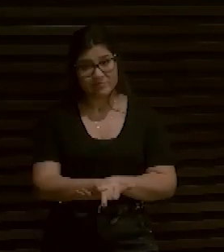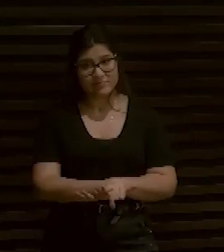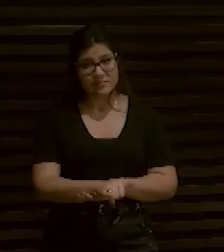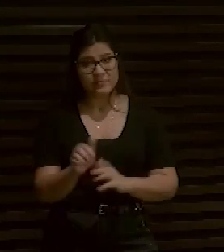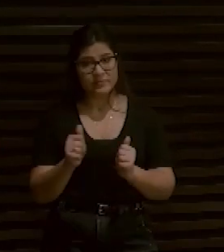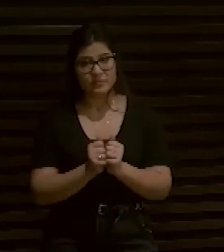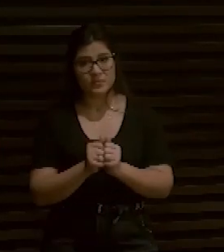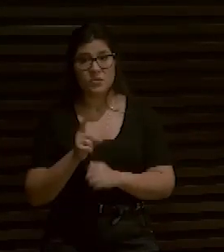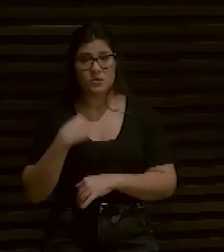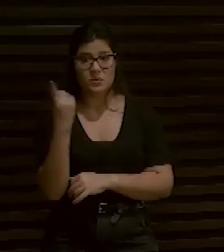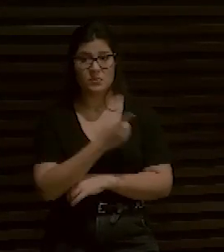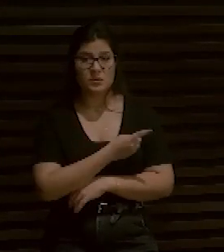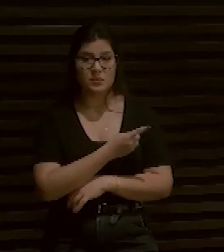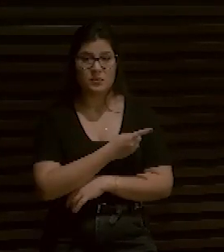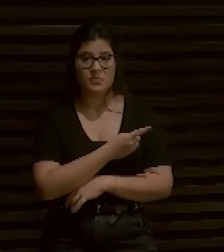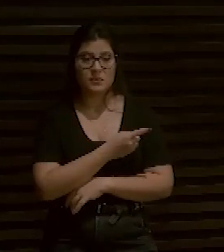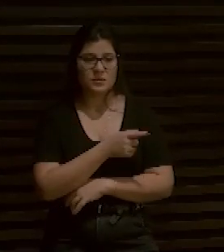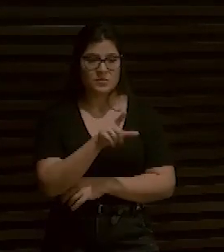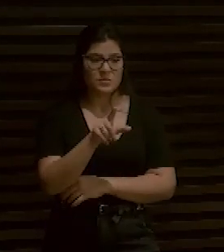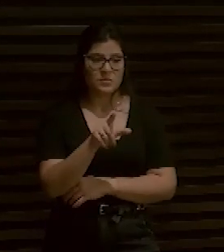Que nós sejamos diligentes.